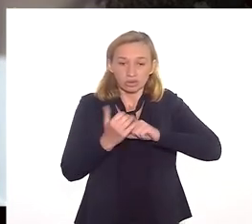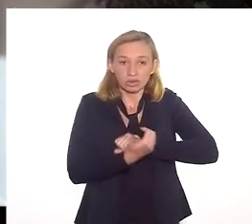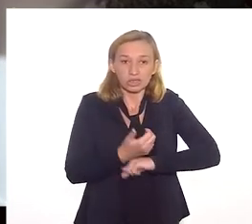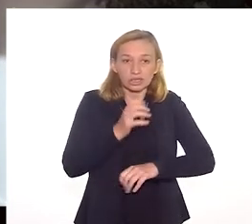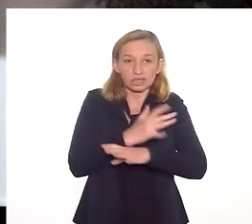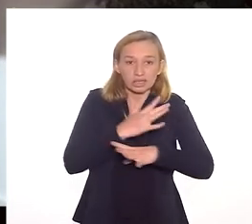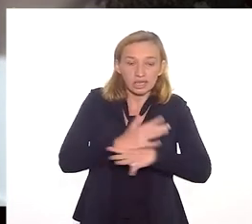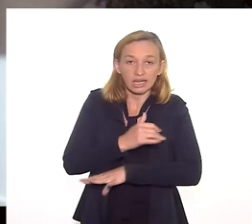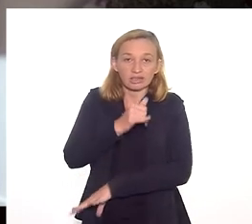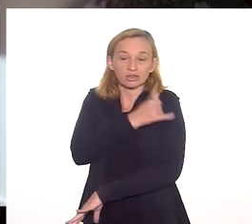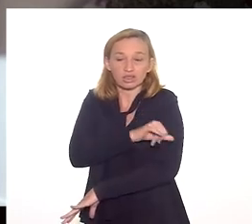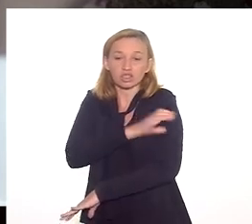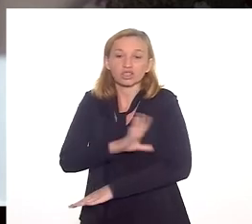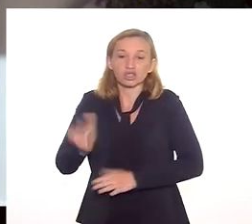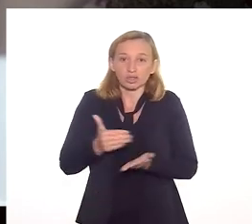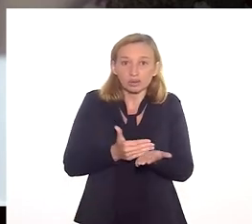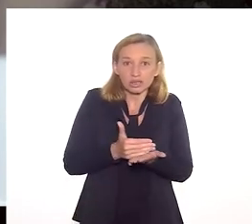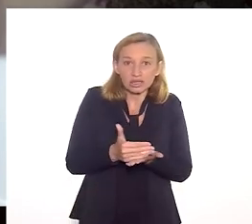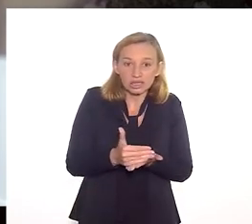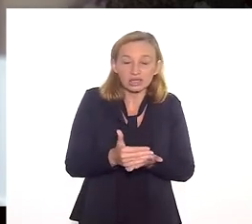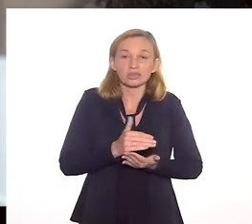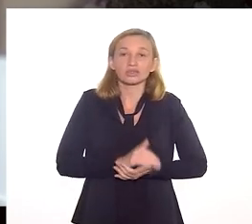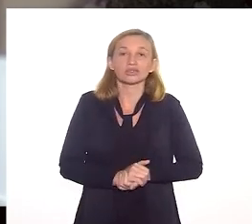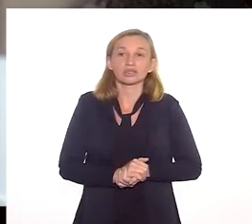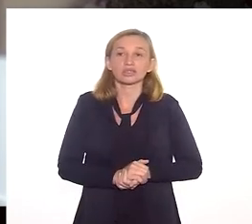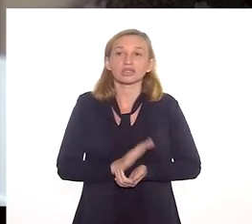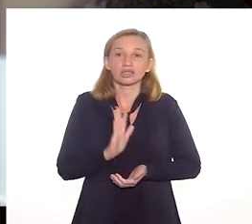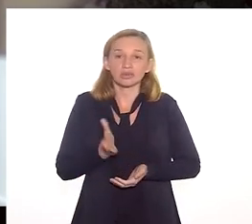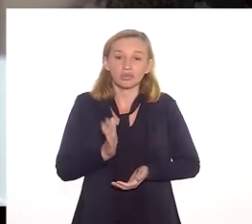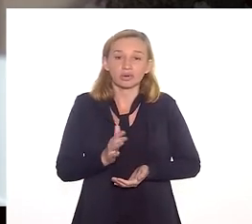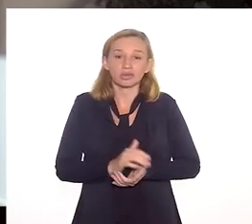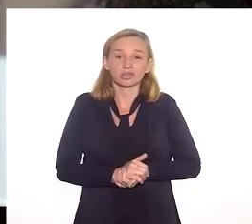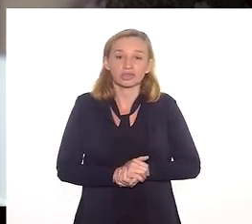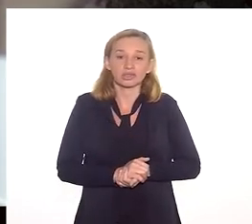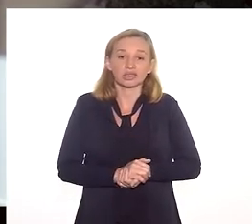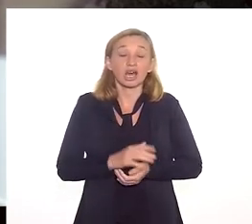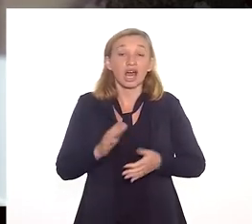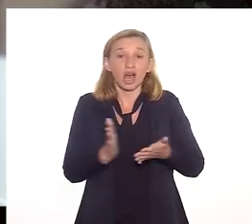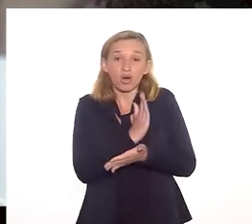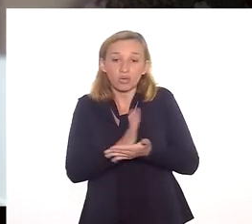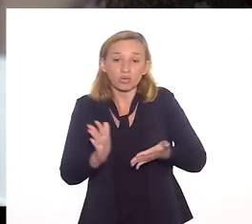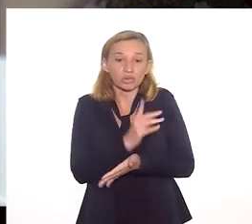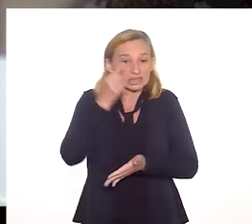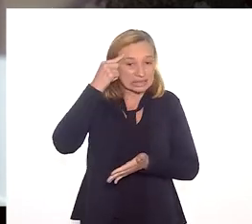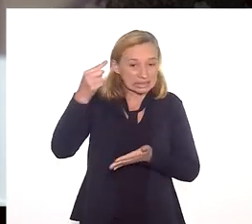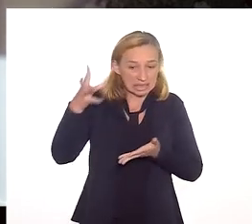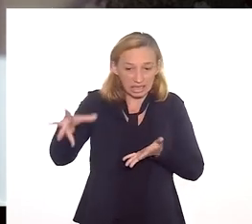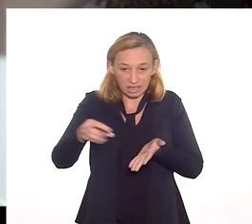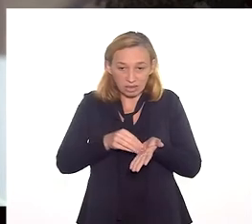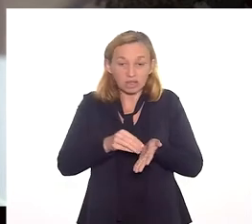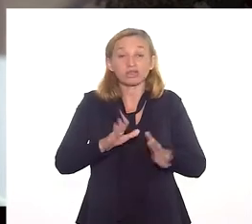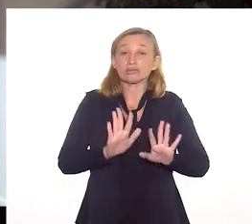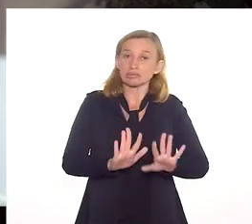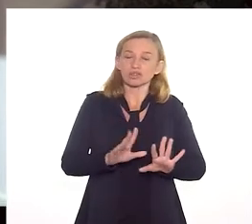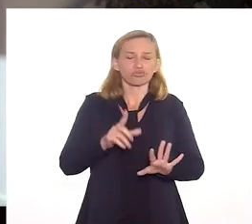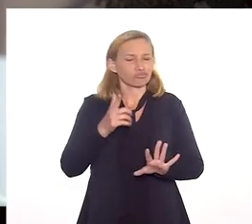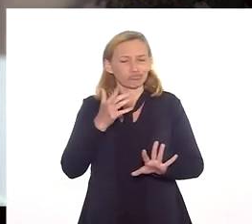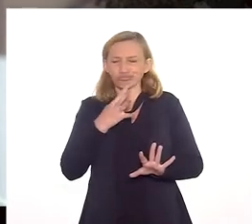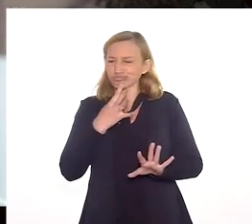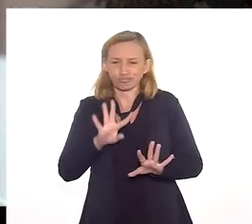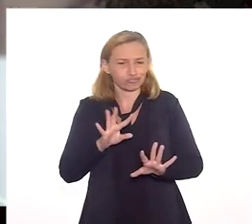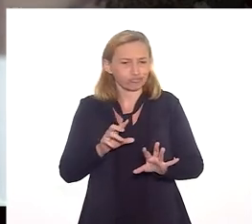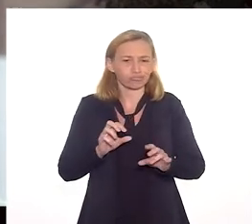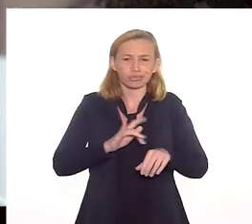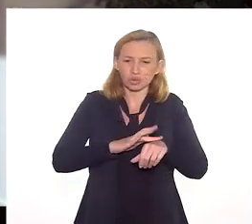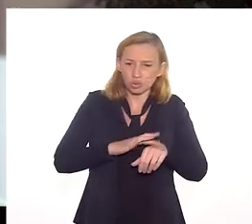Rio de Janeiro. Então, desde o início, a gente já pôde implantar algumas ideias. Óbvio que a gente não conhecia a